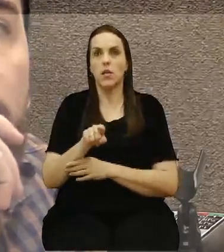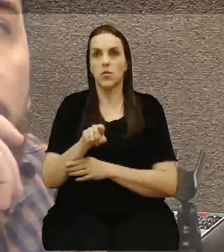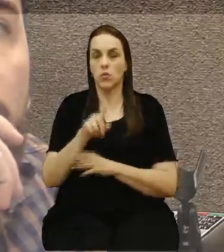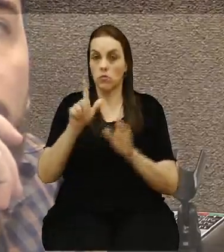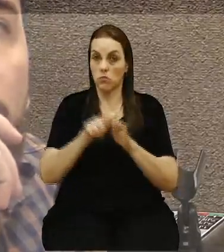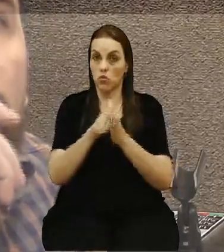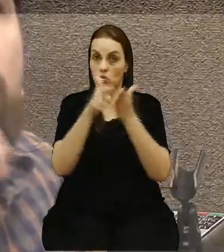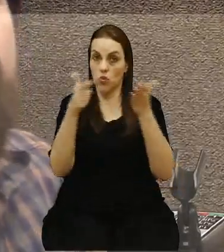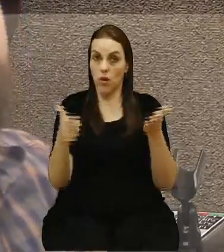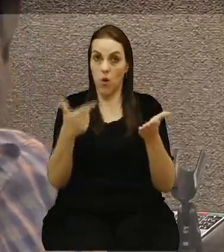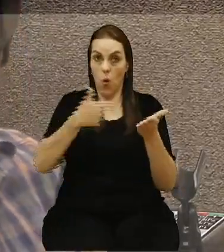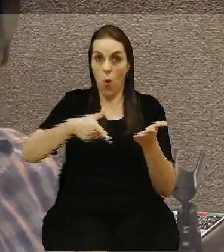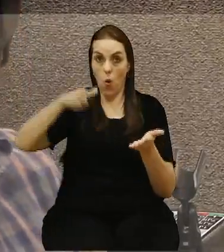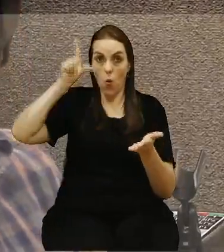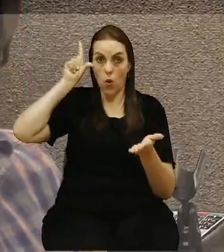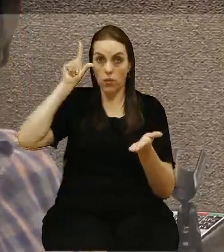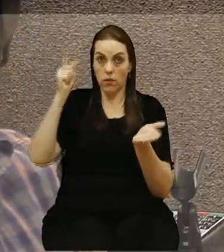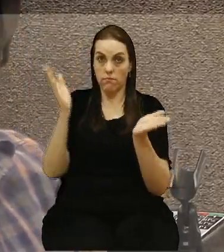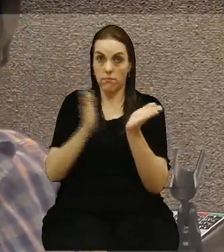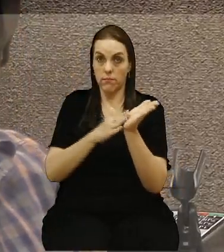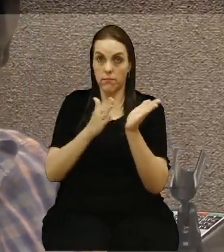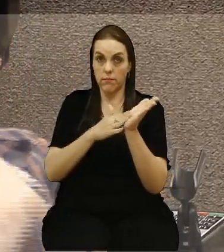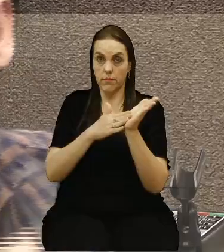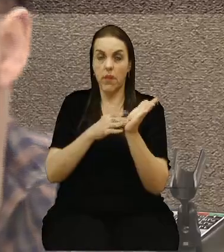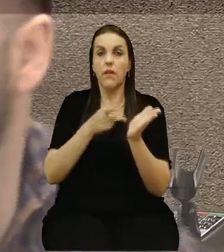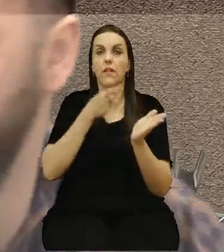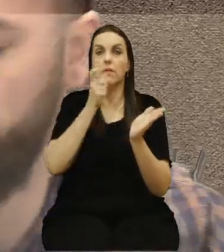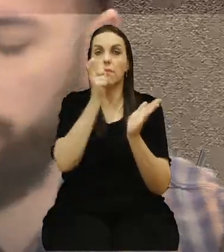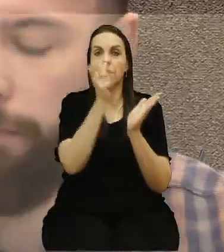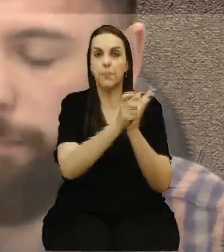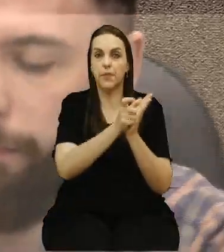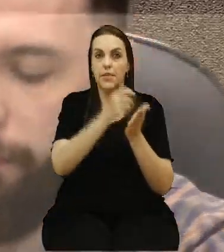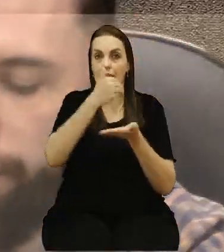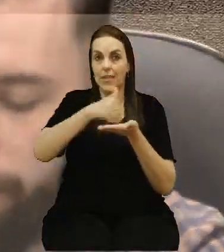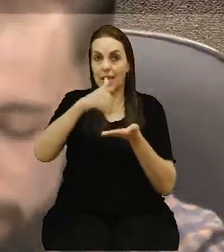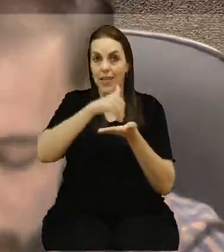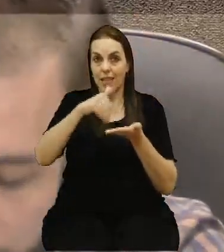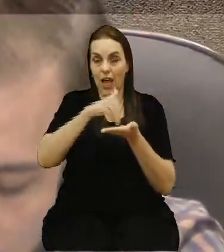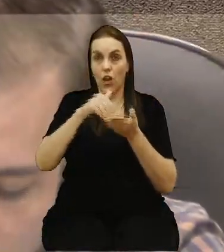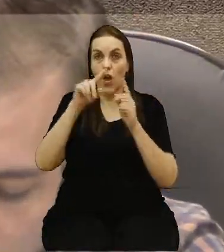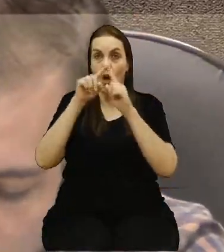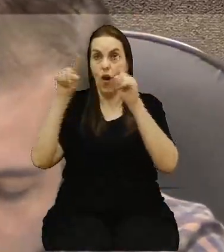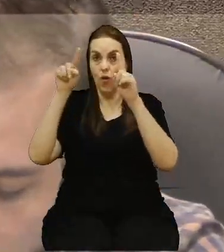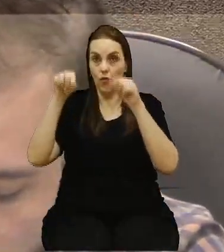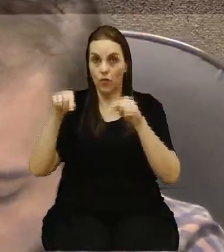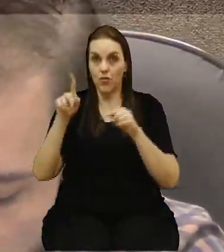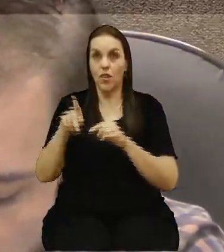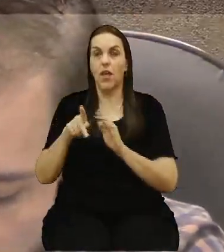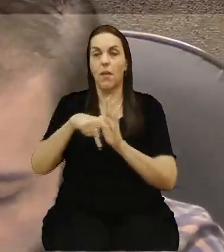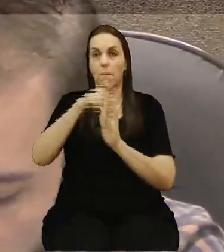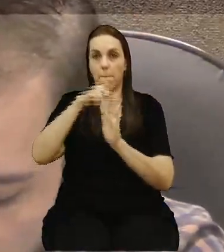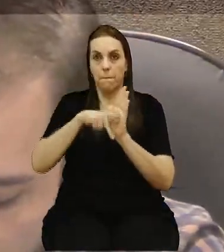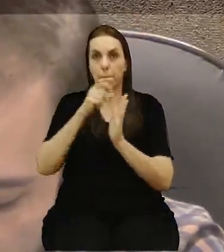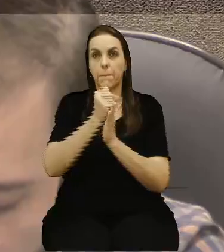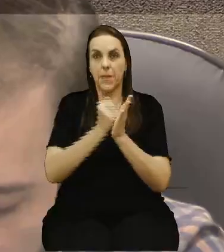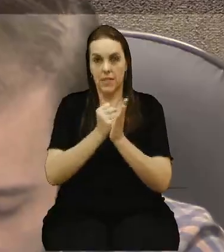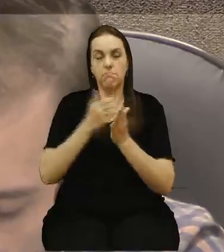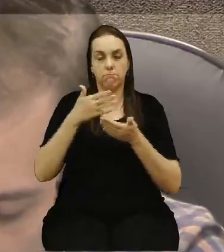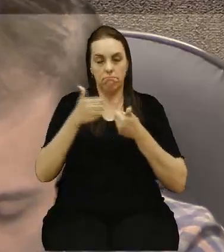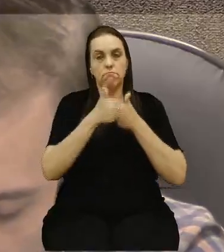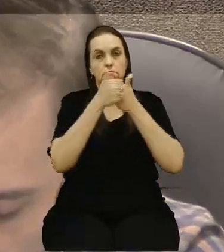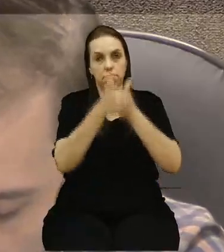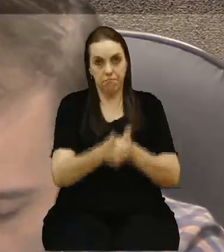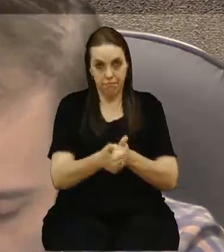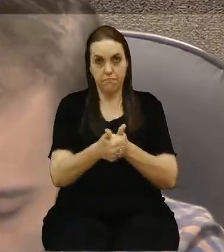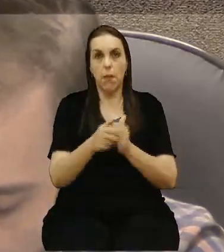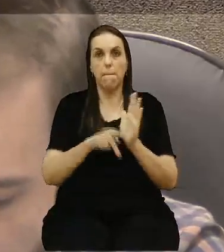jornal de ontem, então, quando eu peguei a fala do secretário. A servidora serviu o protocolo. Seguiu o protocolo.